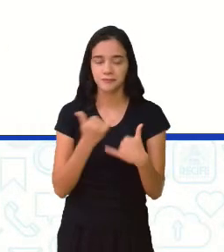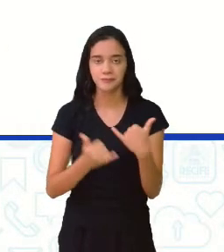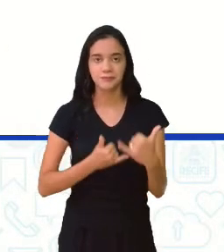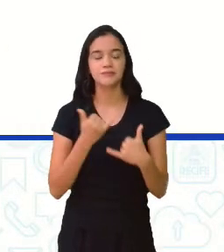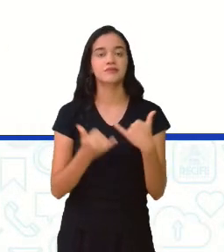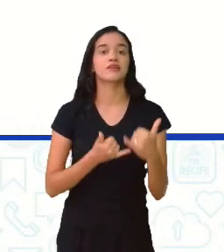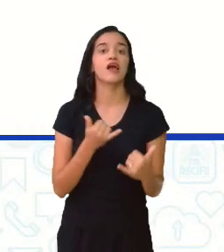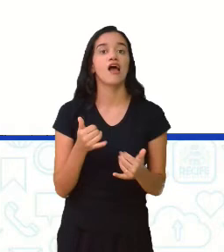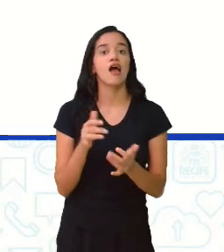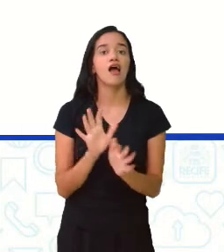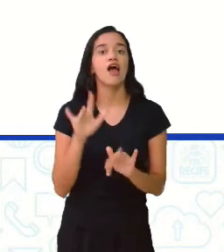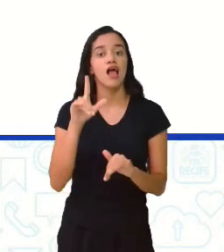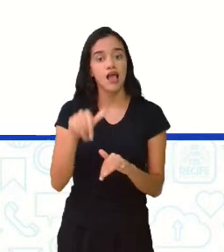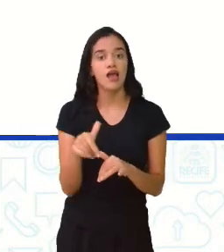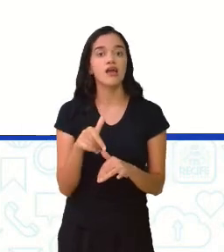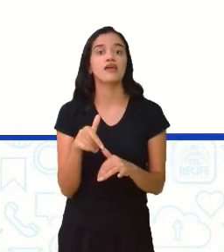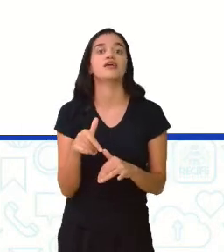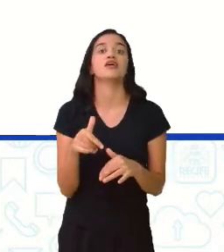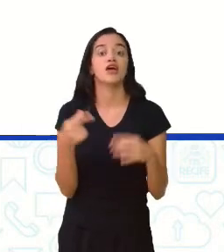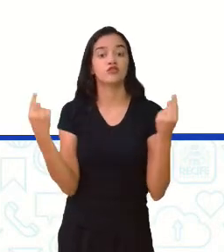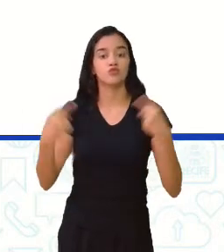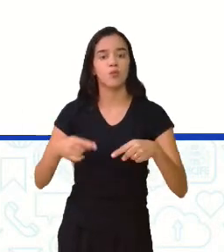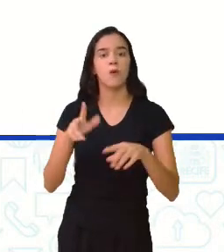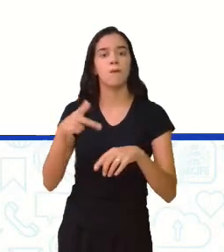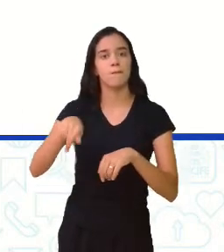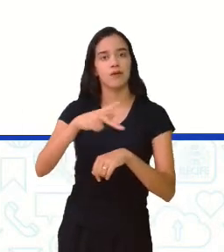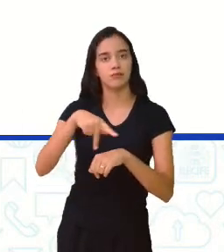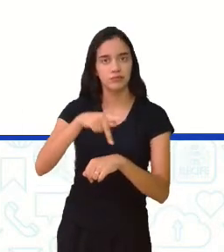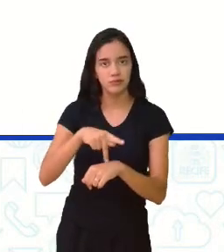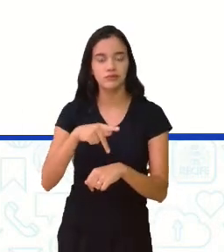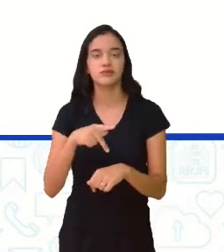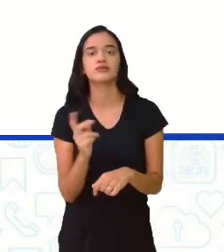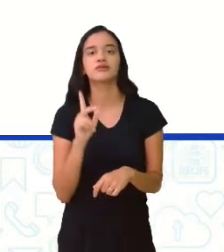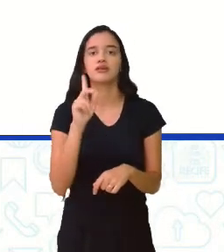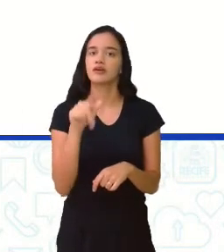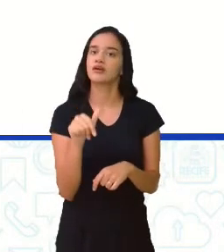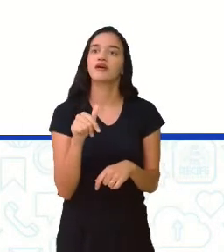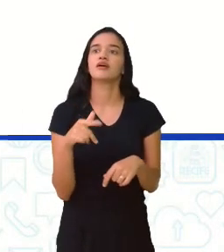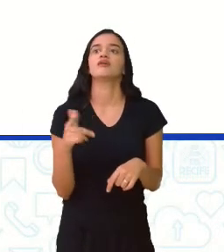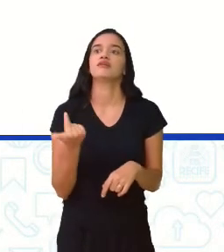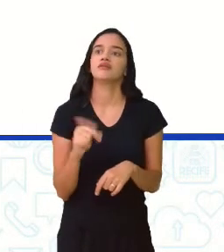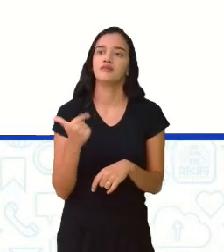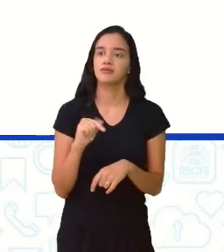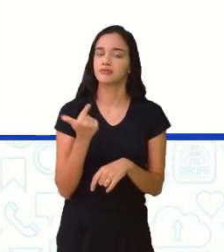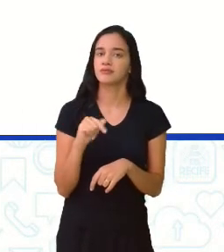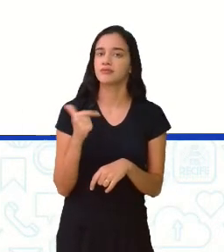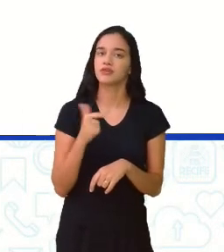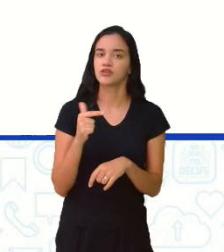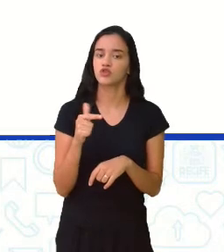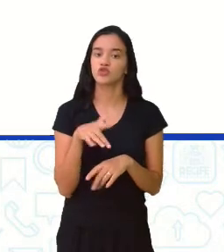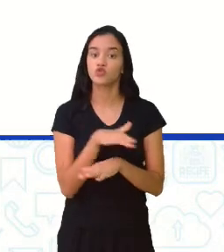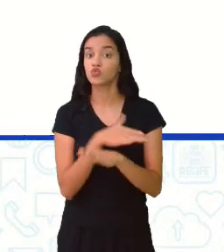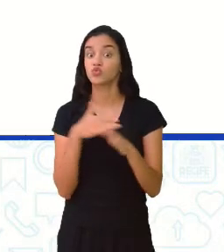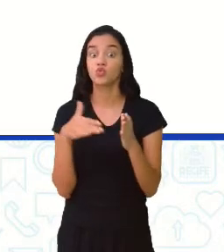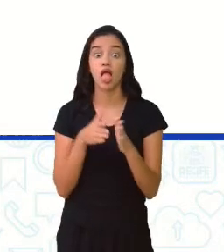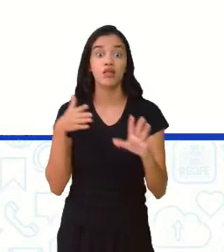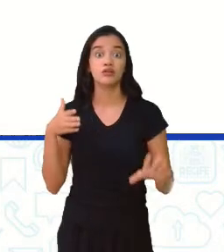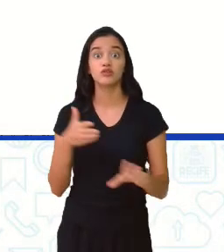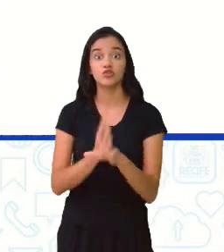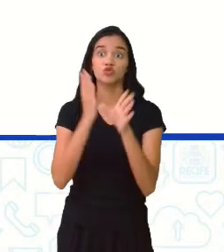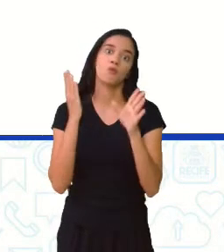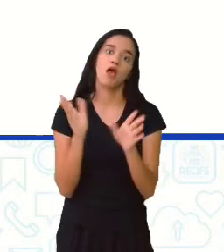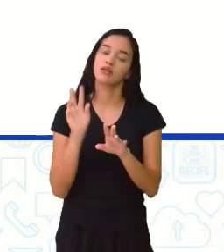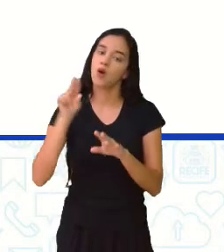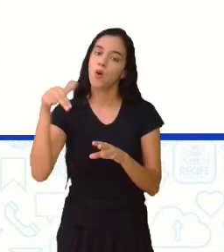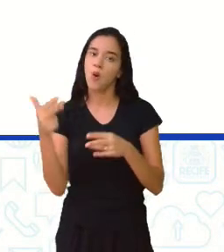essa riqueza é muito disputada pelos países, mesmo que ela ainda não tenha sido totalmente descoberta ou